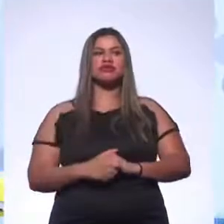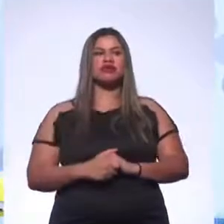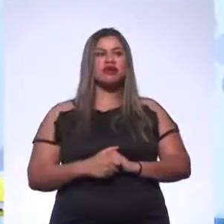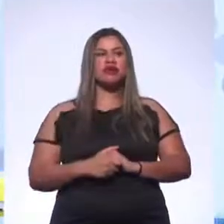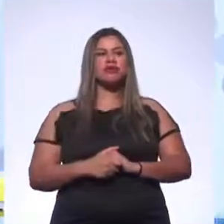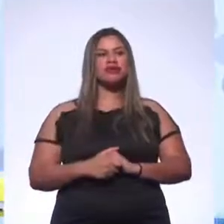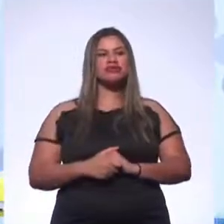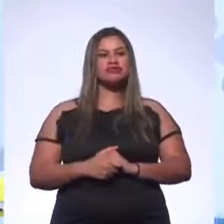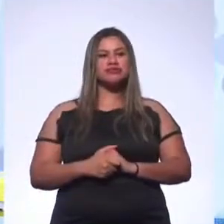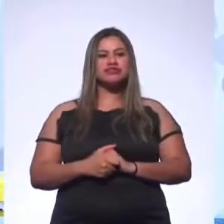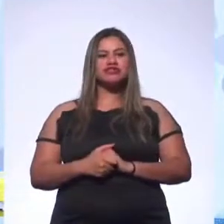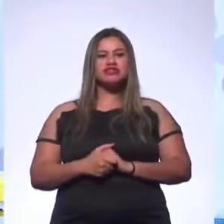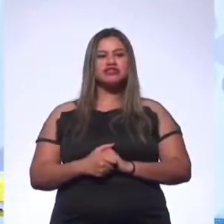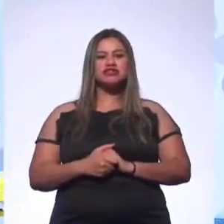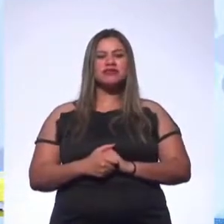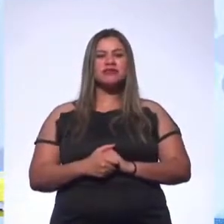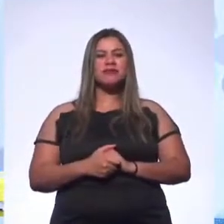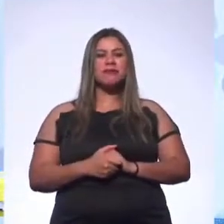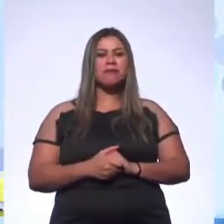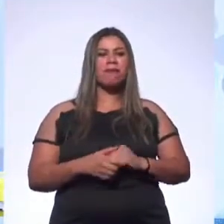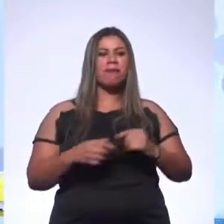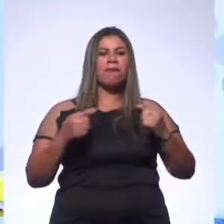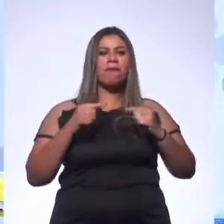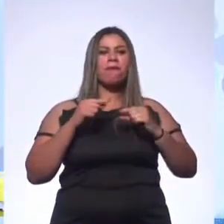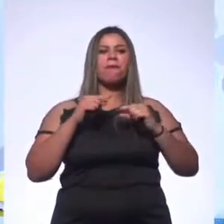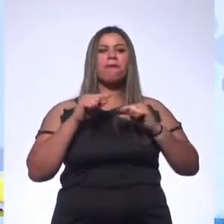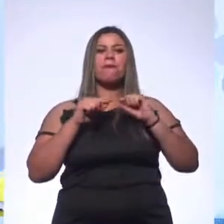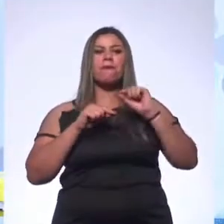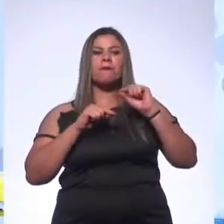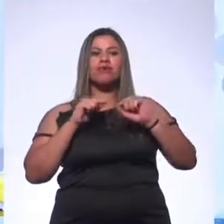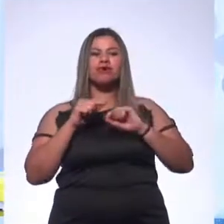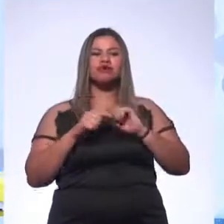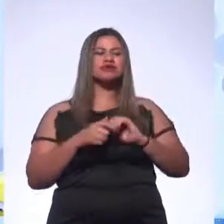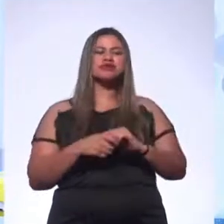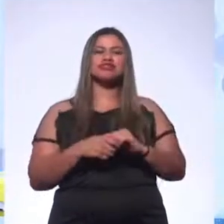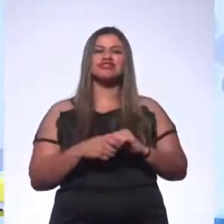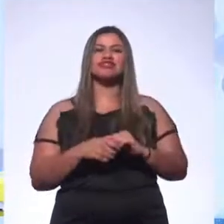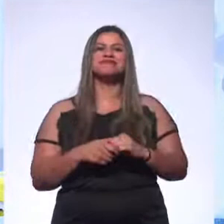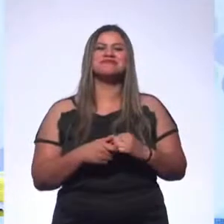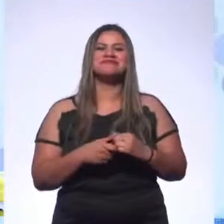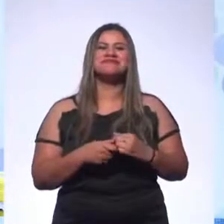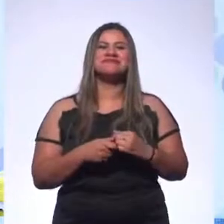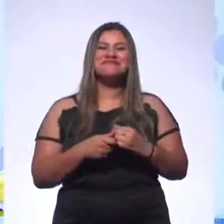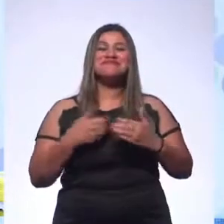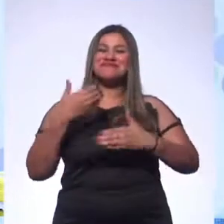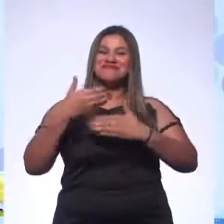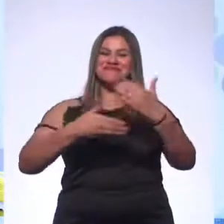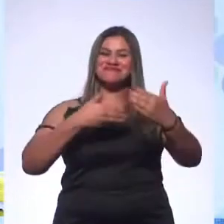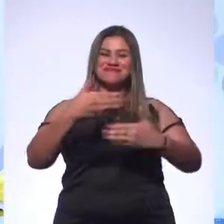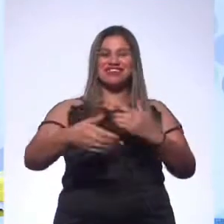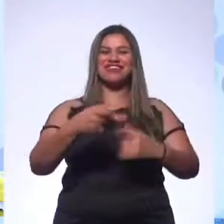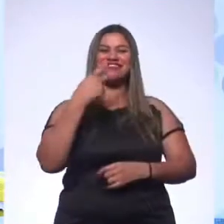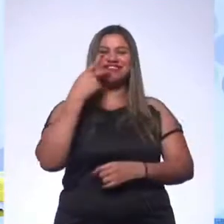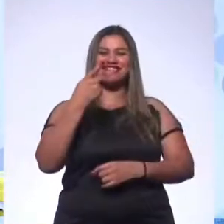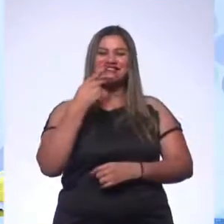Exatamente. Olha que legal a resposta. E veja só, porque o processo que nós estamos falando, né, que